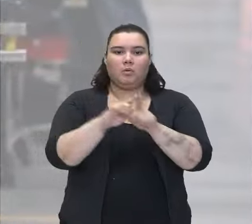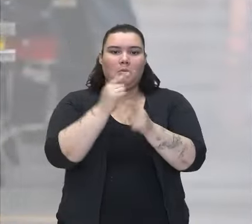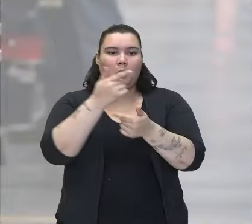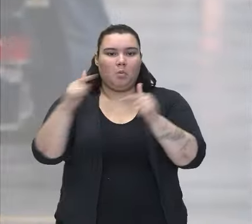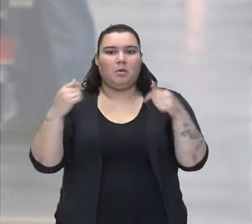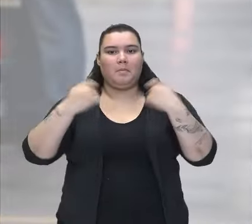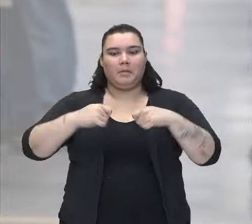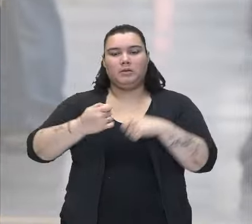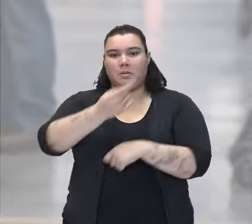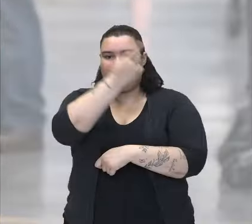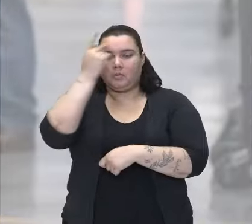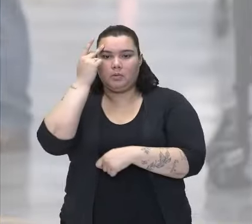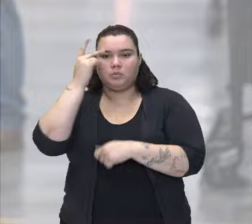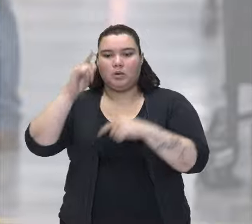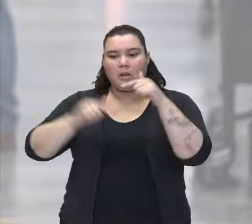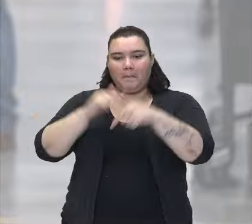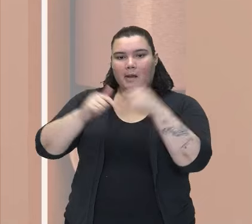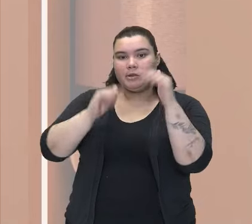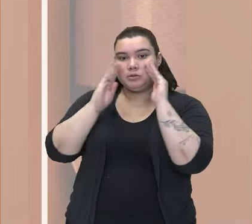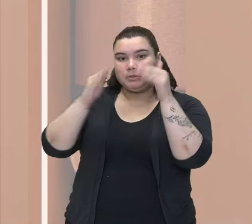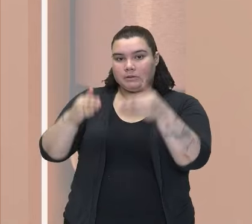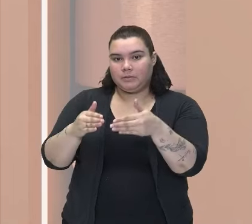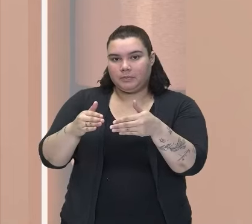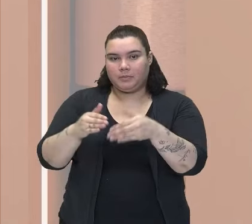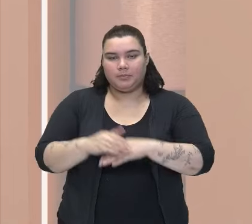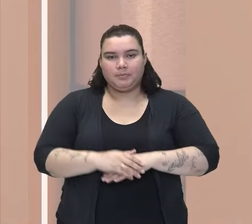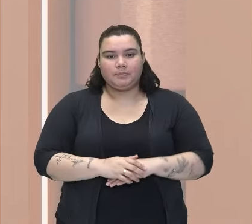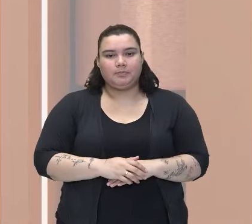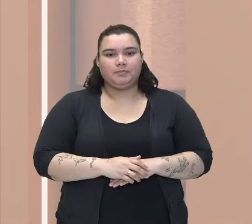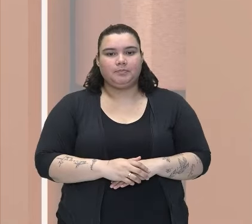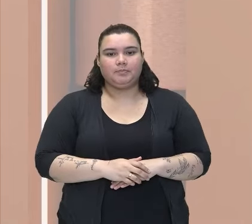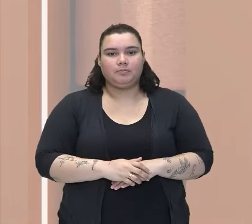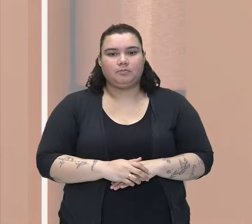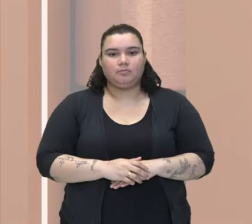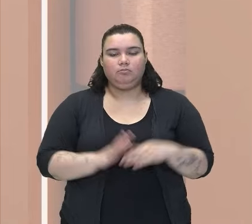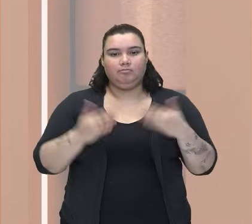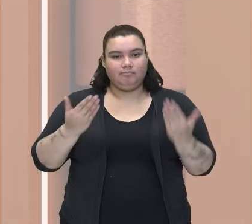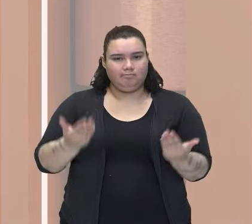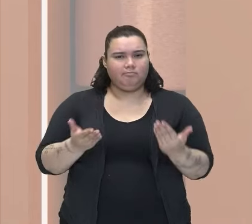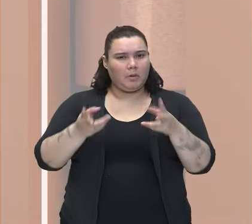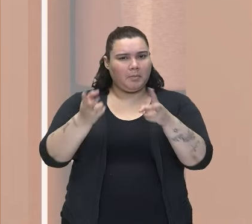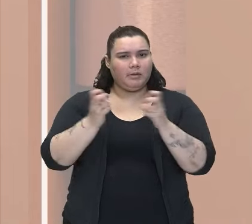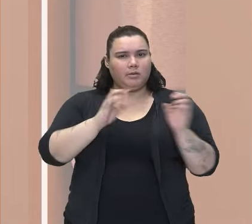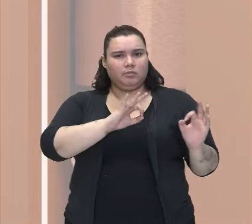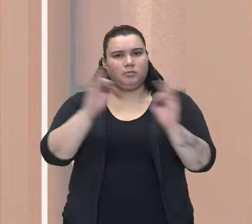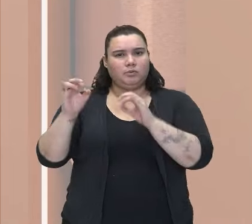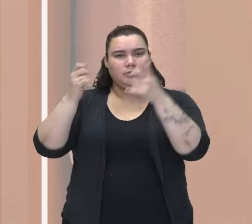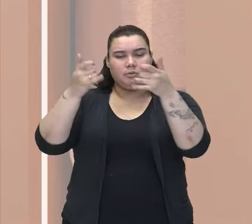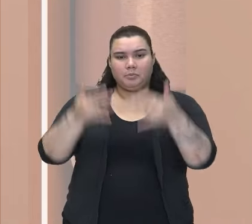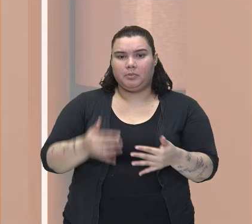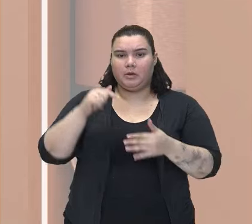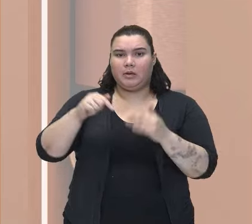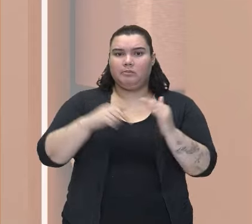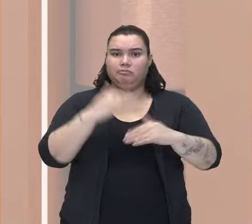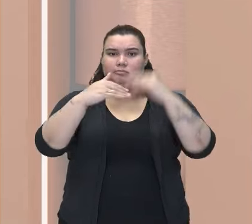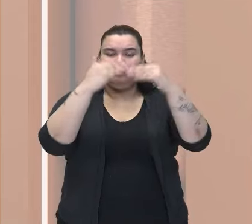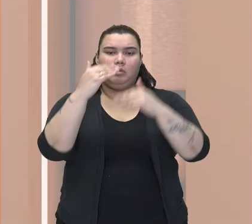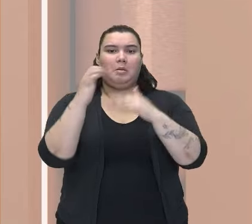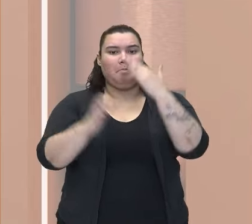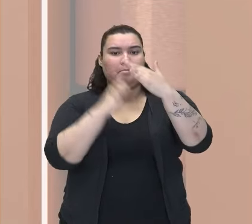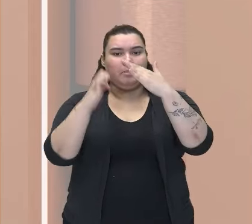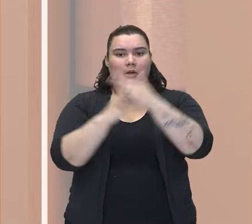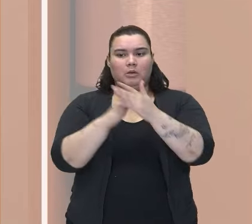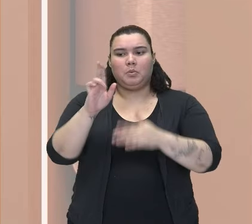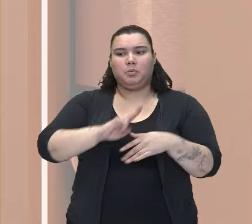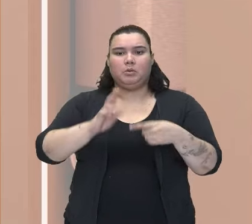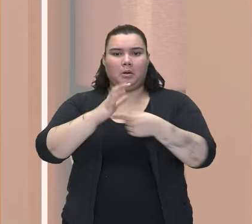mão de obra especializada. Então, a gente observa esse desenvolvimento dessas empresas maquiladoras, tá? Mas não